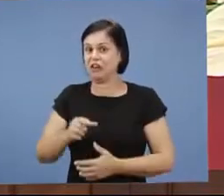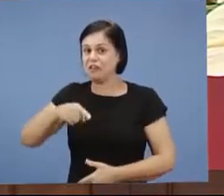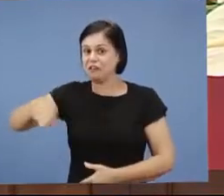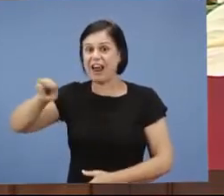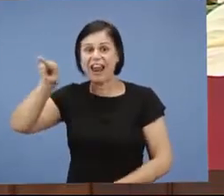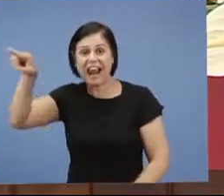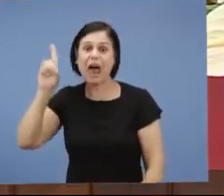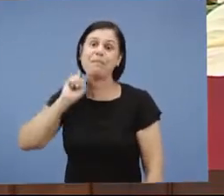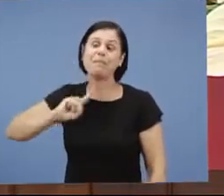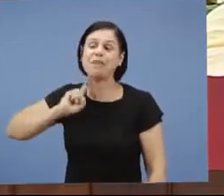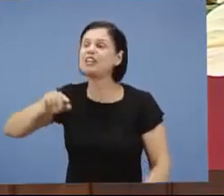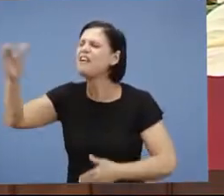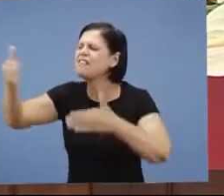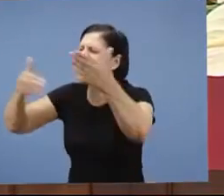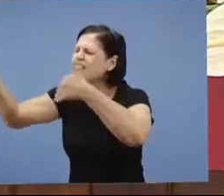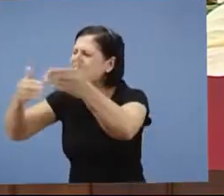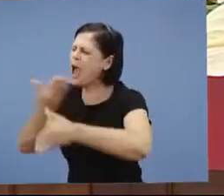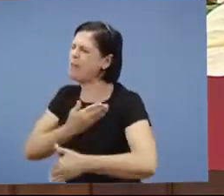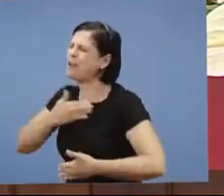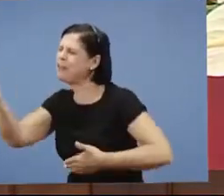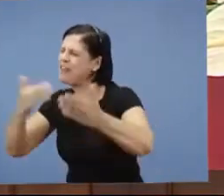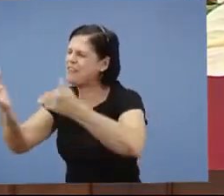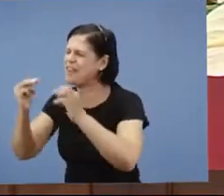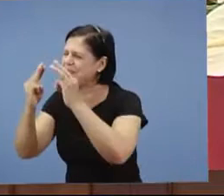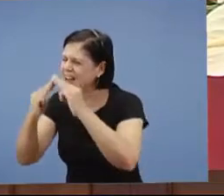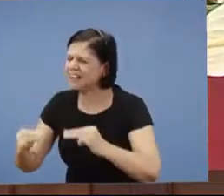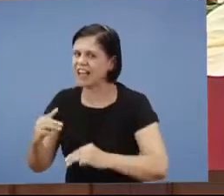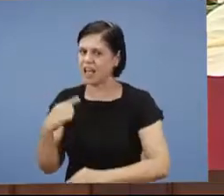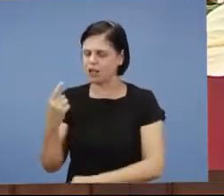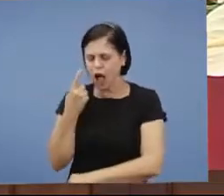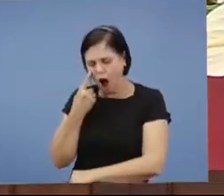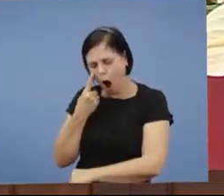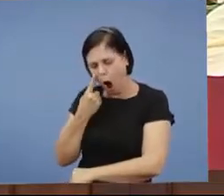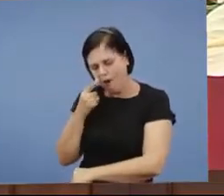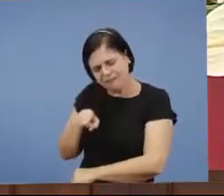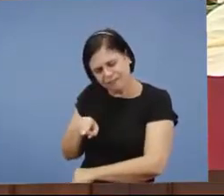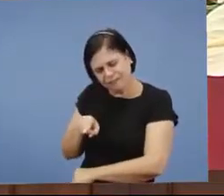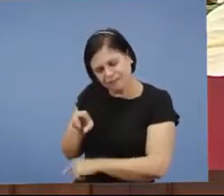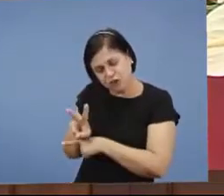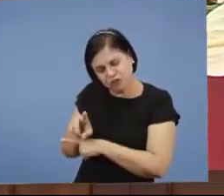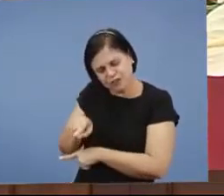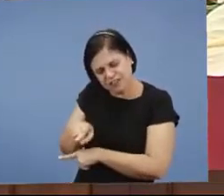Horizonte gente do nível dele. E nós estamos de olho nele.